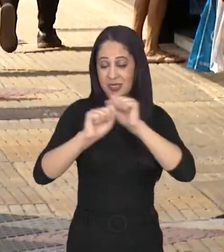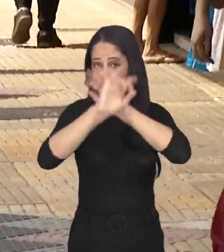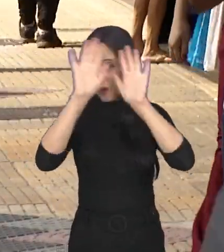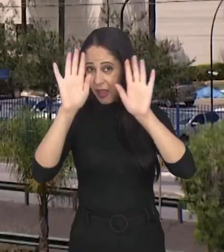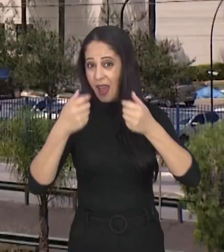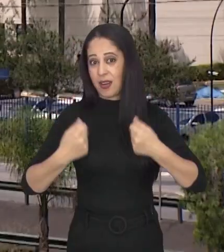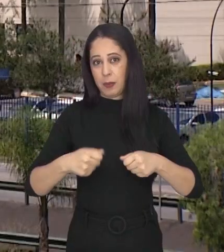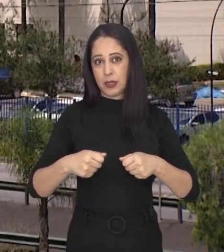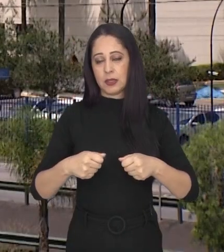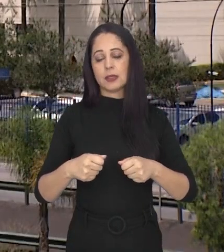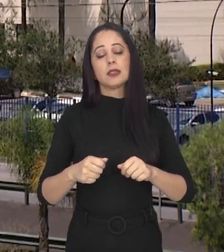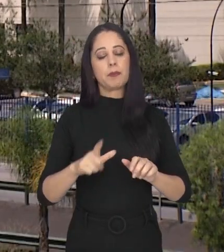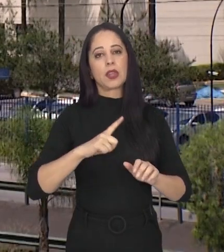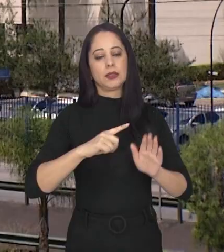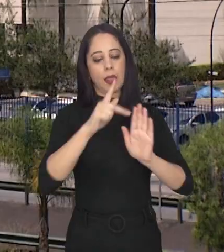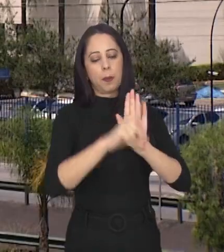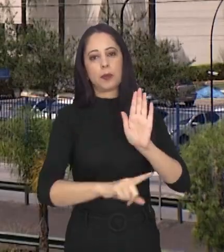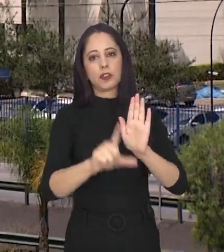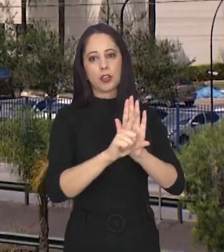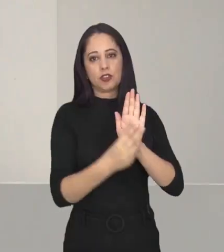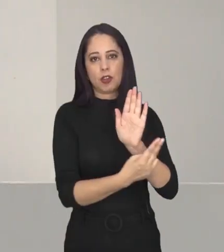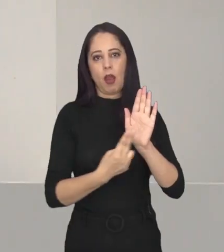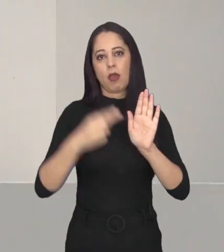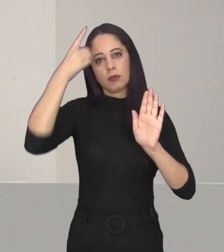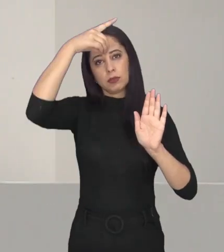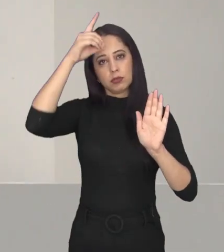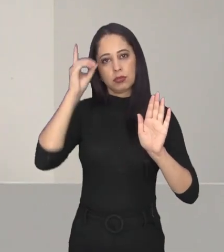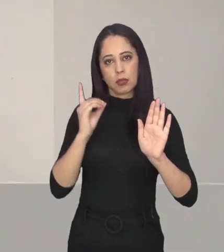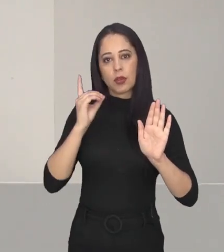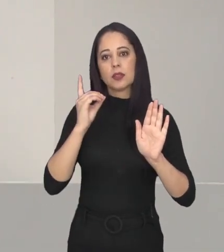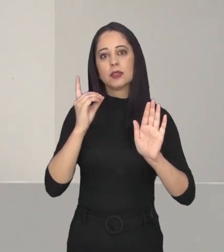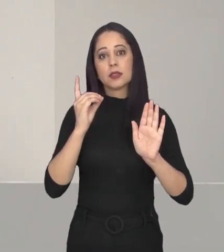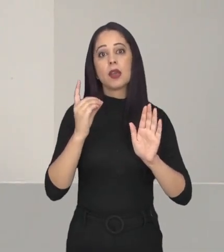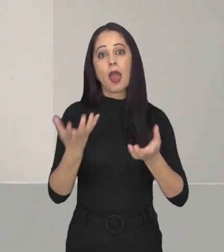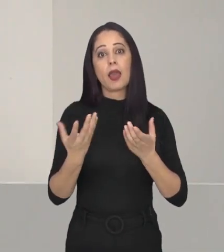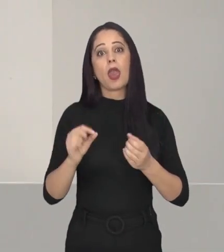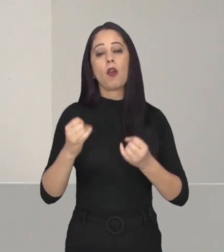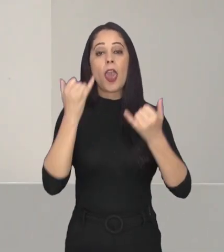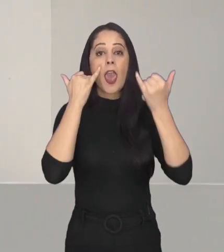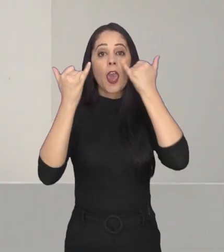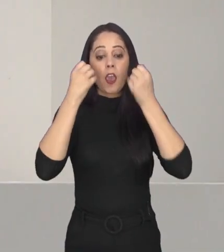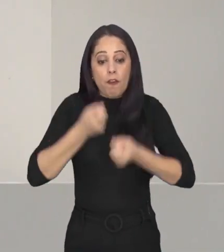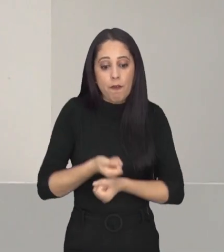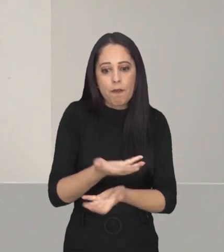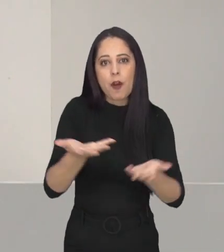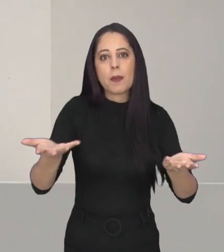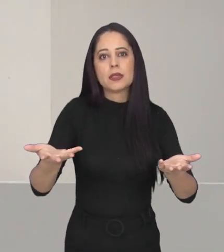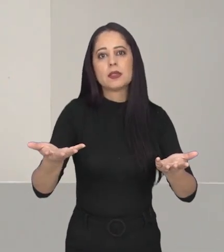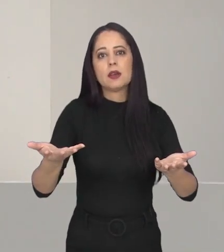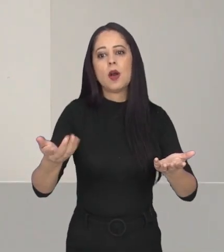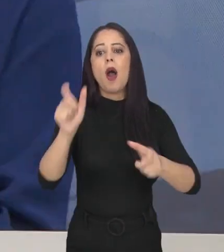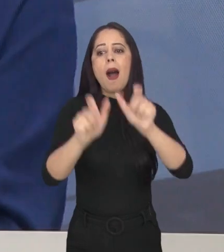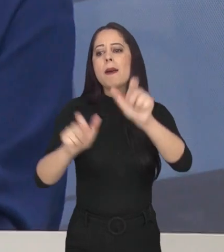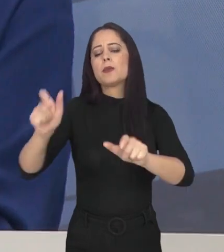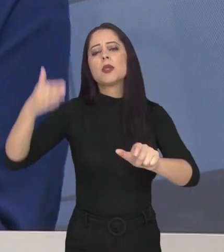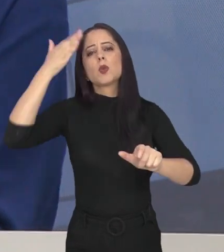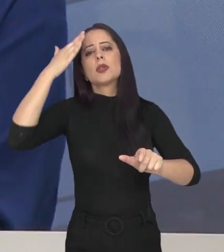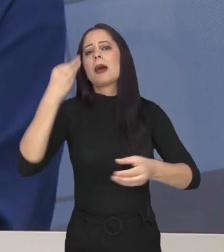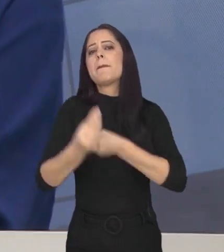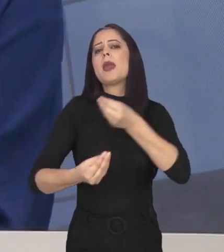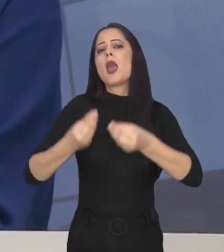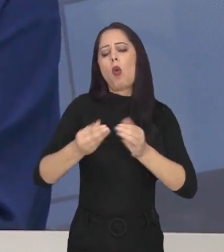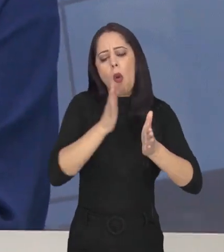claras, um projeto em tramitação na Câmara de autoria da vereadora Dulce Rita quer dar acesso aos dados de regularização